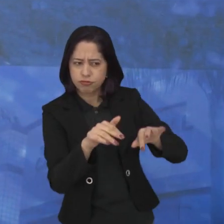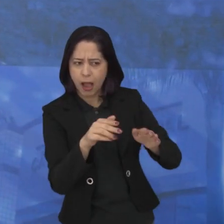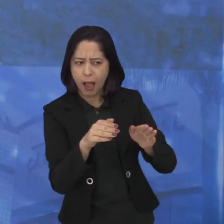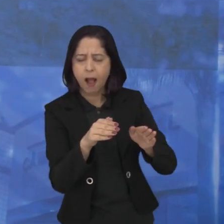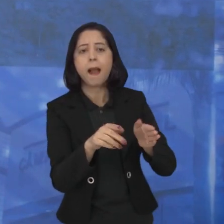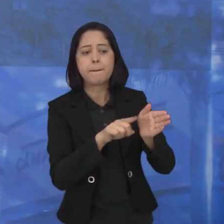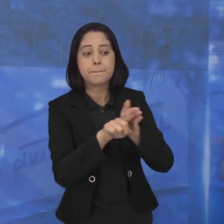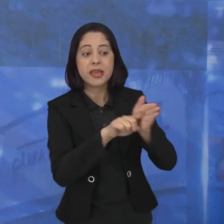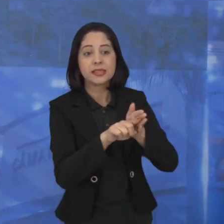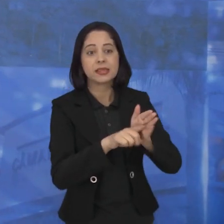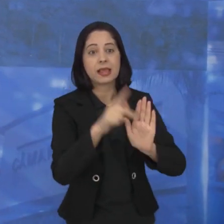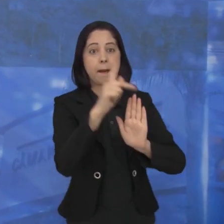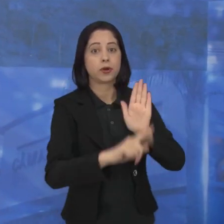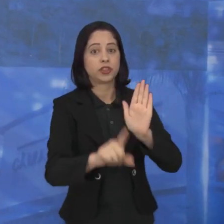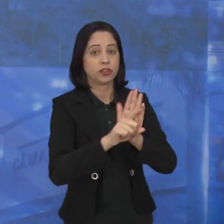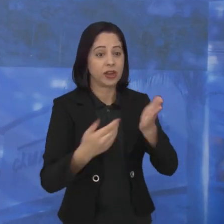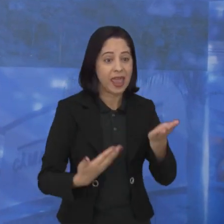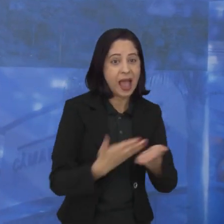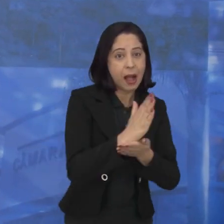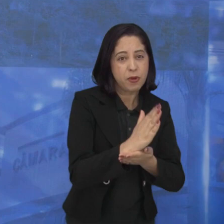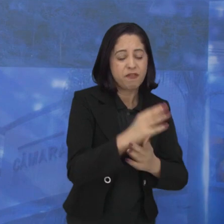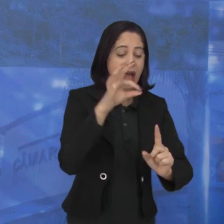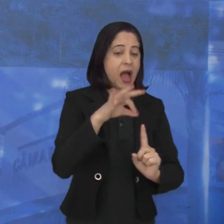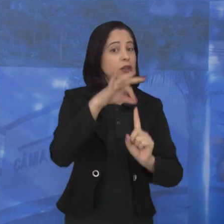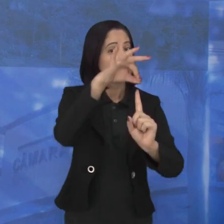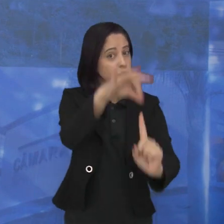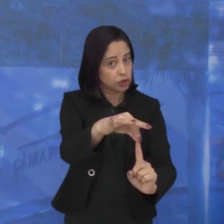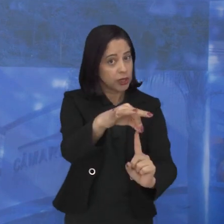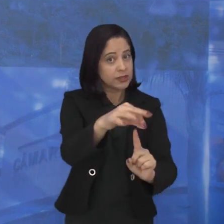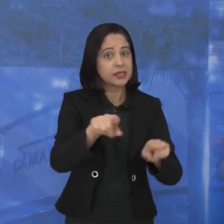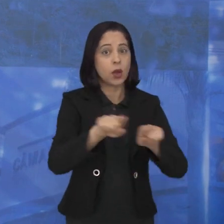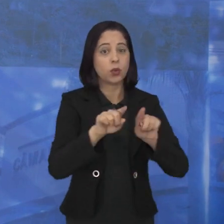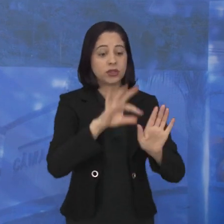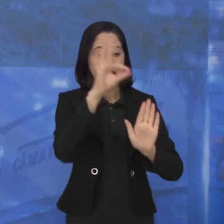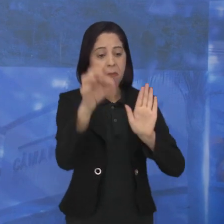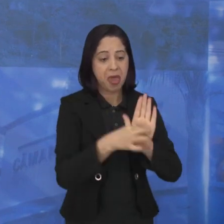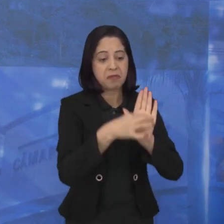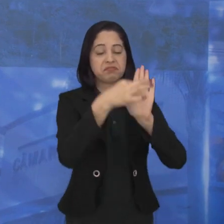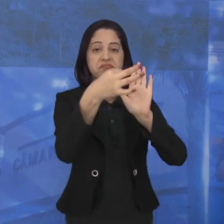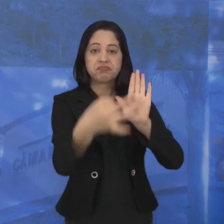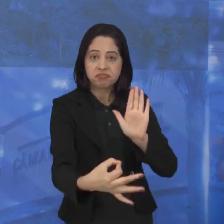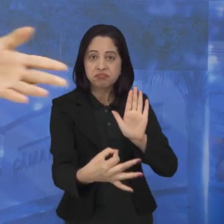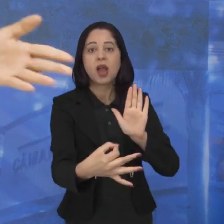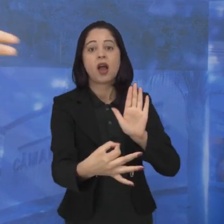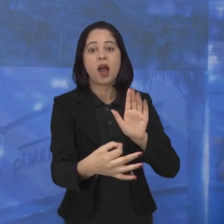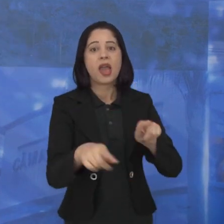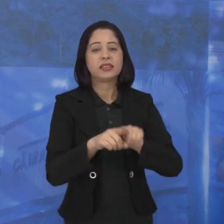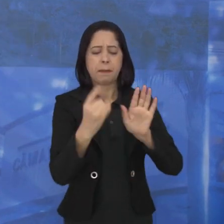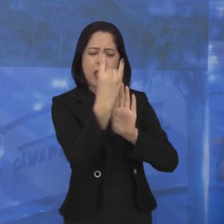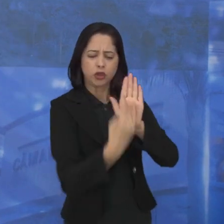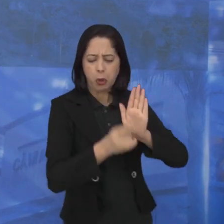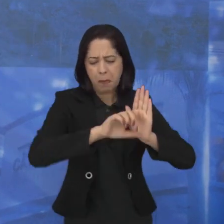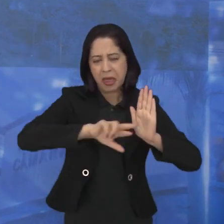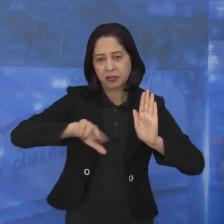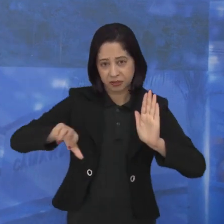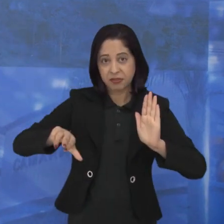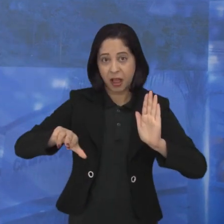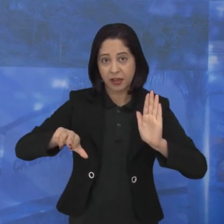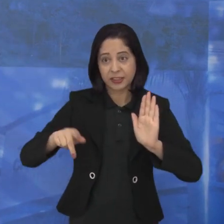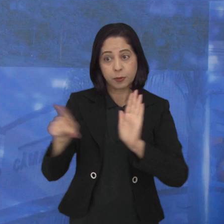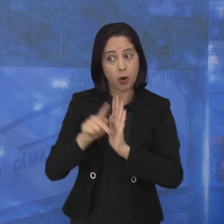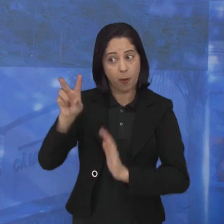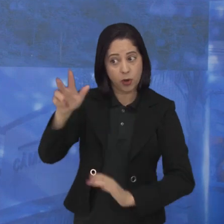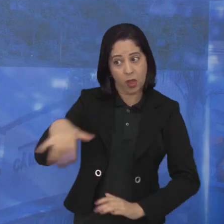em tramitação, das indicações, dos pareceres das comissões e outros documentos que são produzidos pelos vereadores.